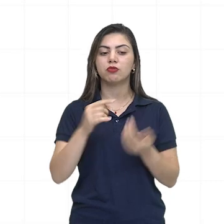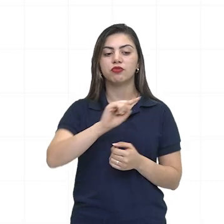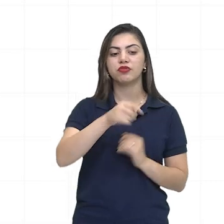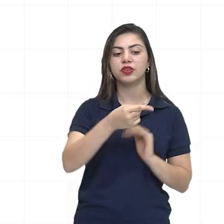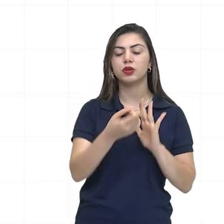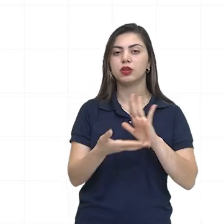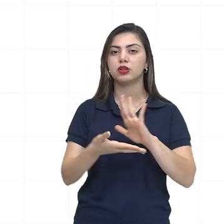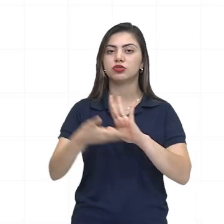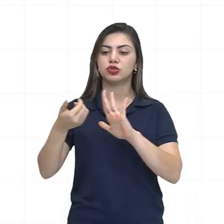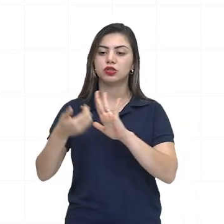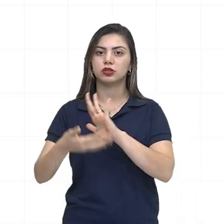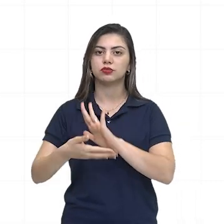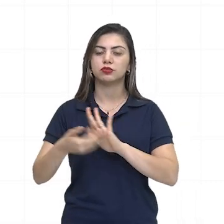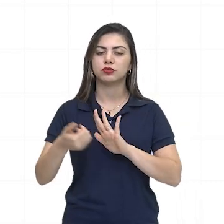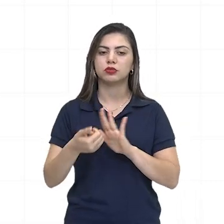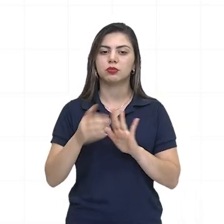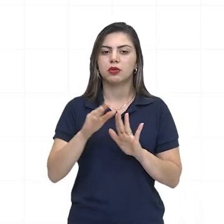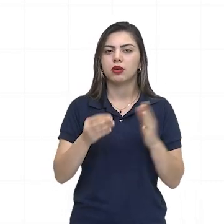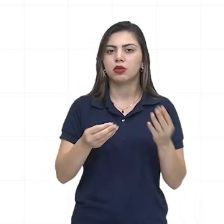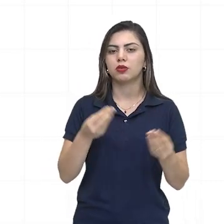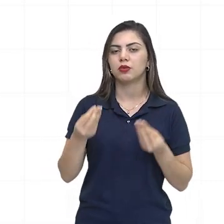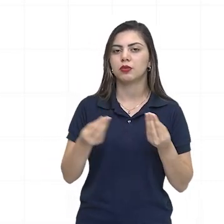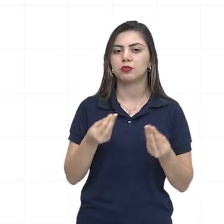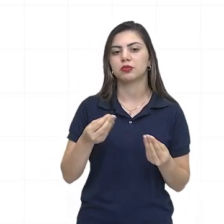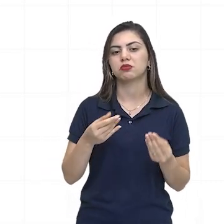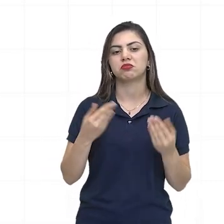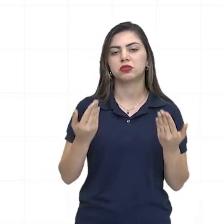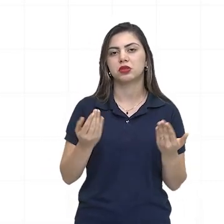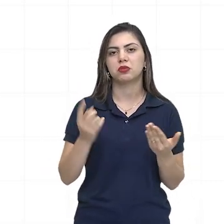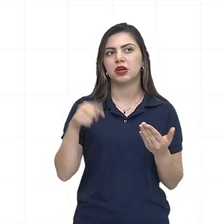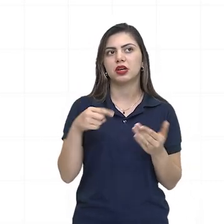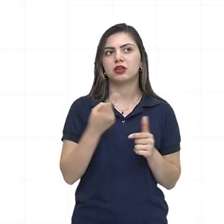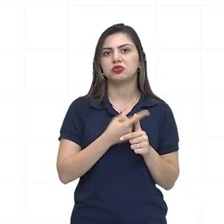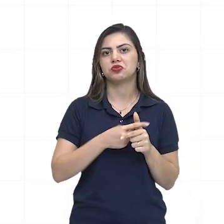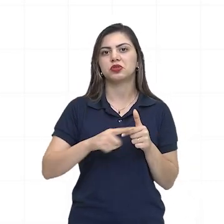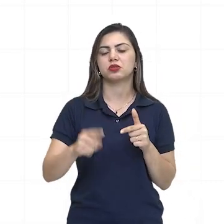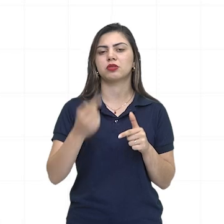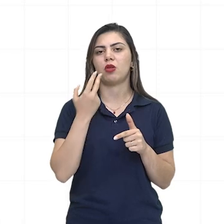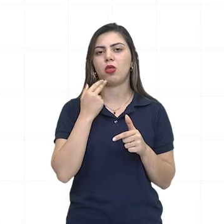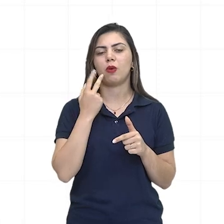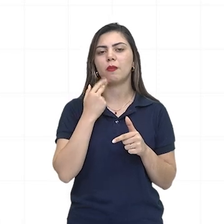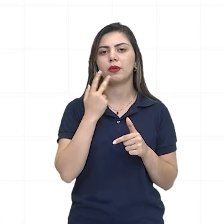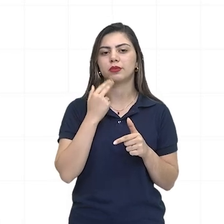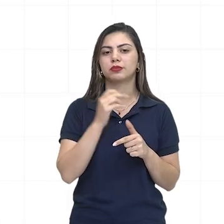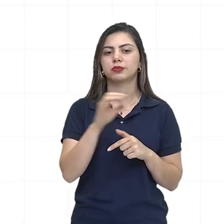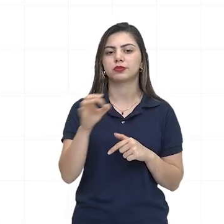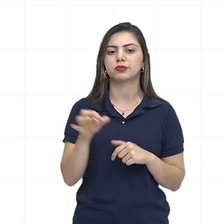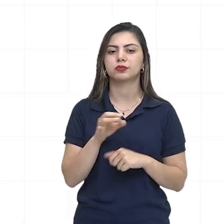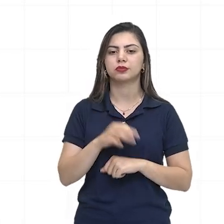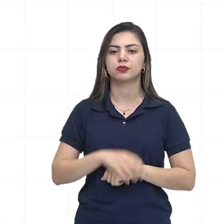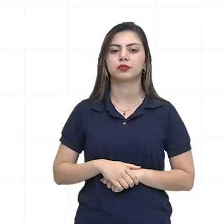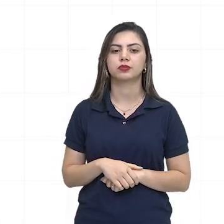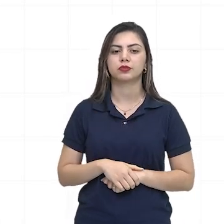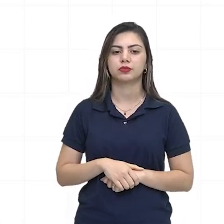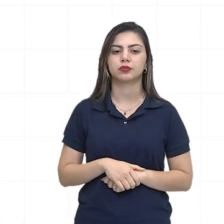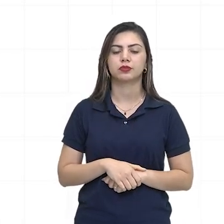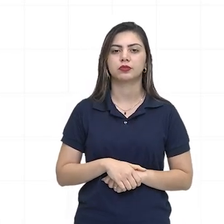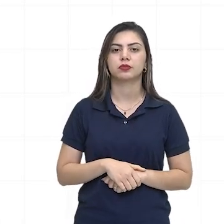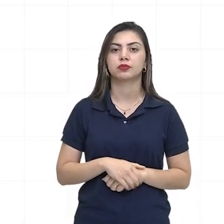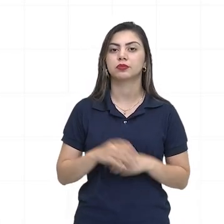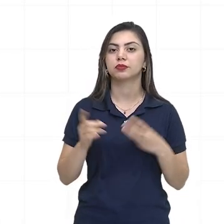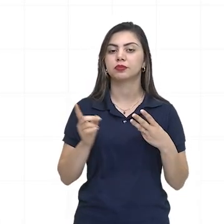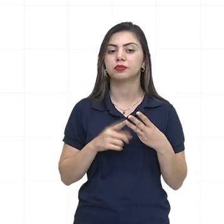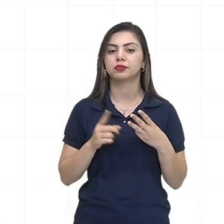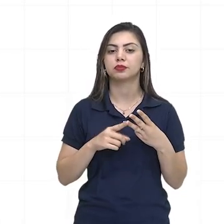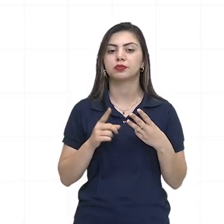passo. E como a gente elimina as vírgulas, é como se ficasse a divisão de dois números naturais. E aí a gente faz o